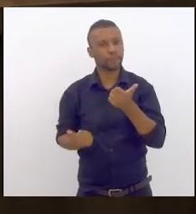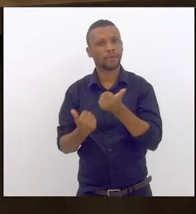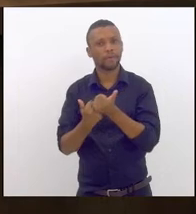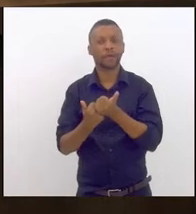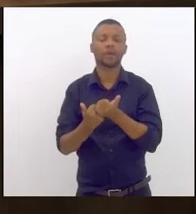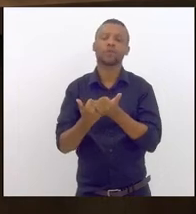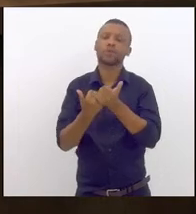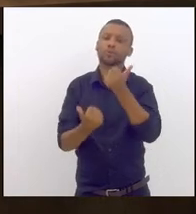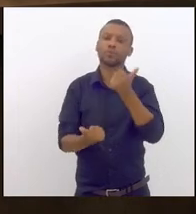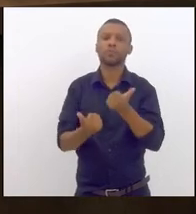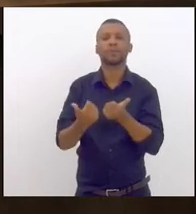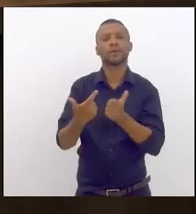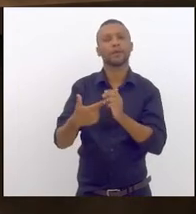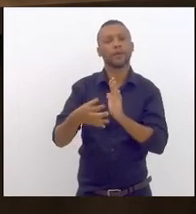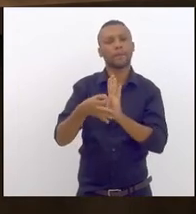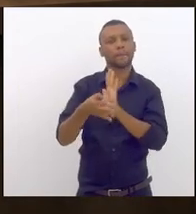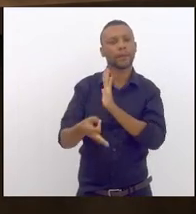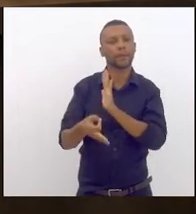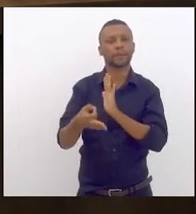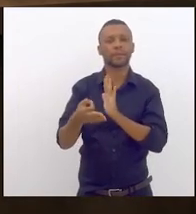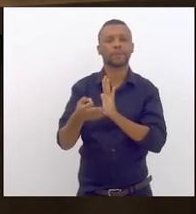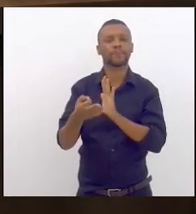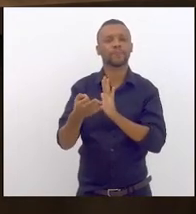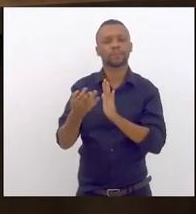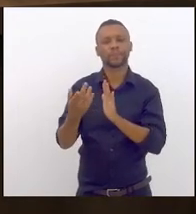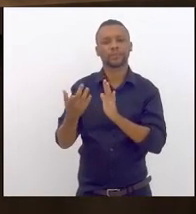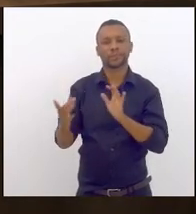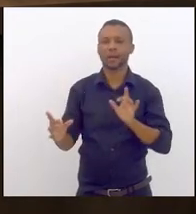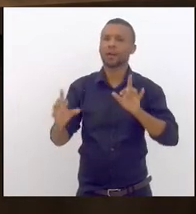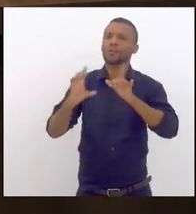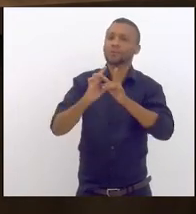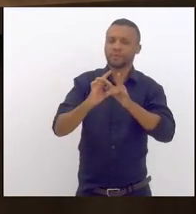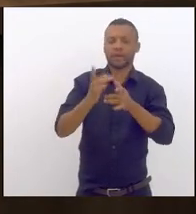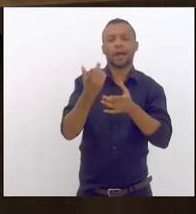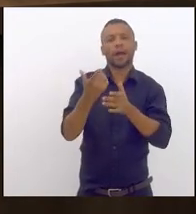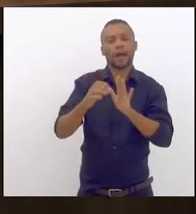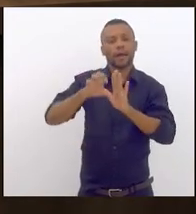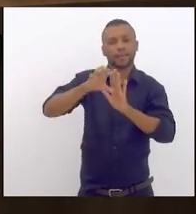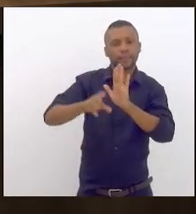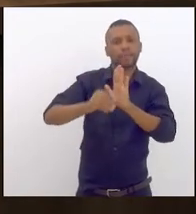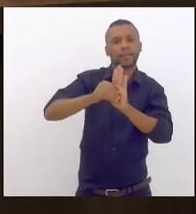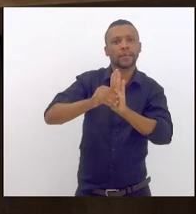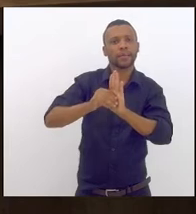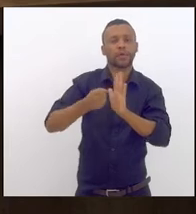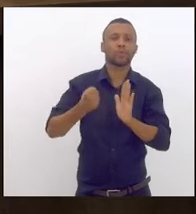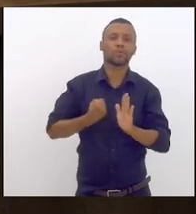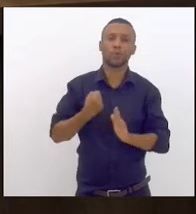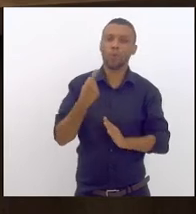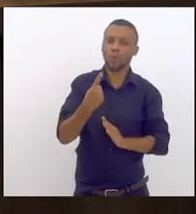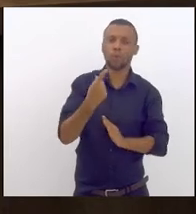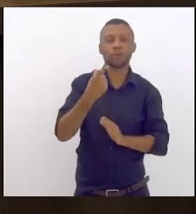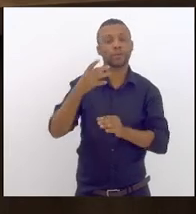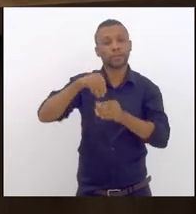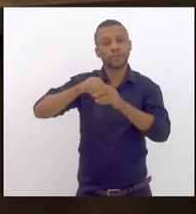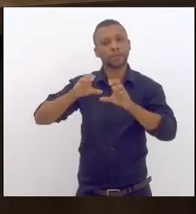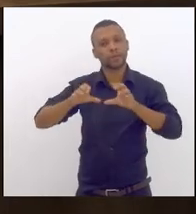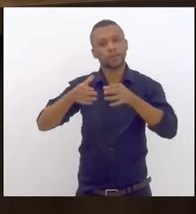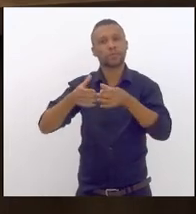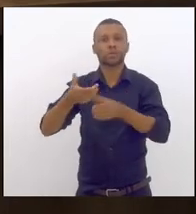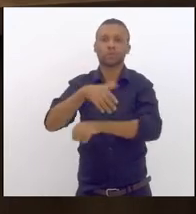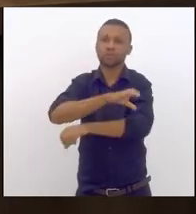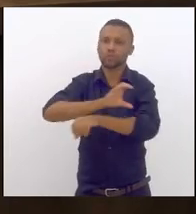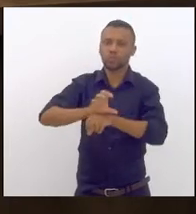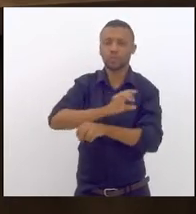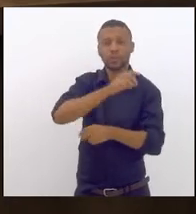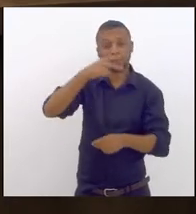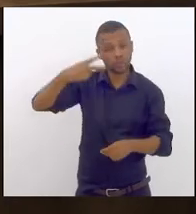3 de plenário. Favorável com subemenda aglutinativa às emendas 1 da Comissão de Cultura e 2 da Comissão de